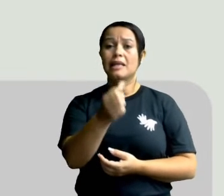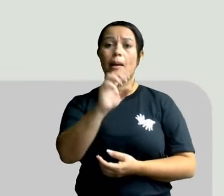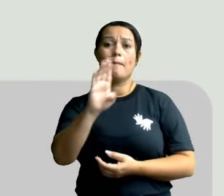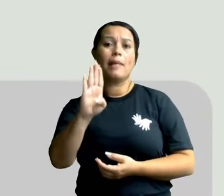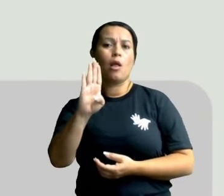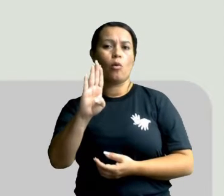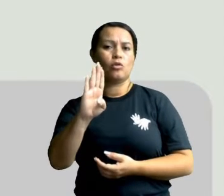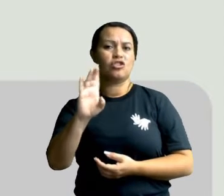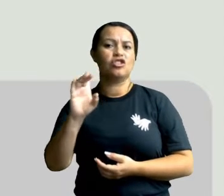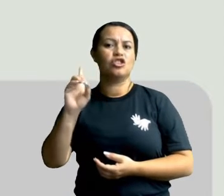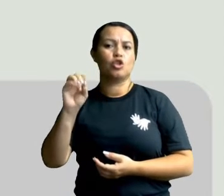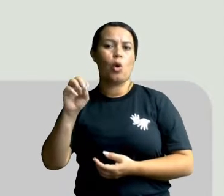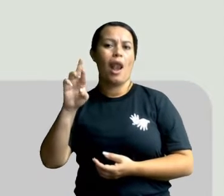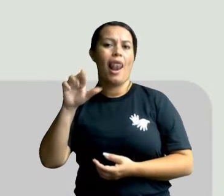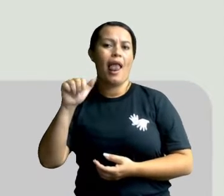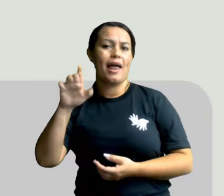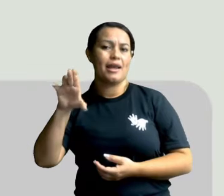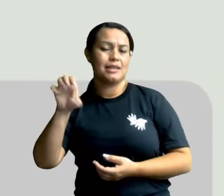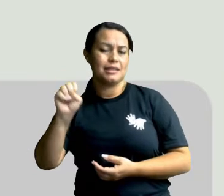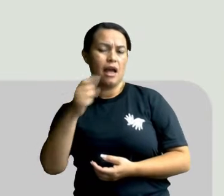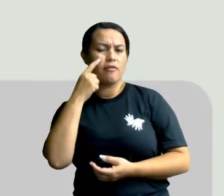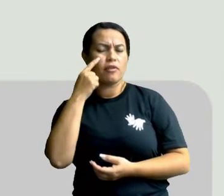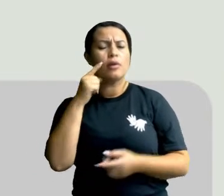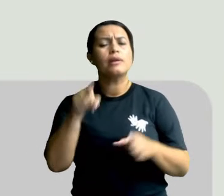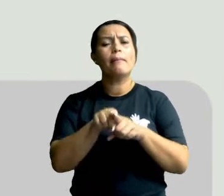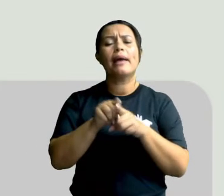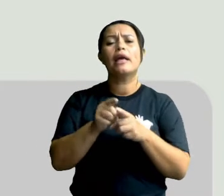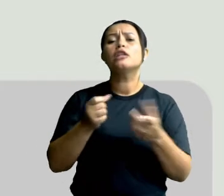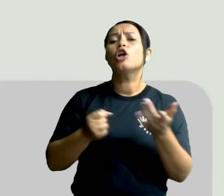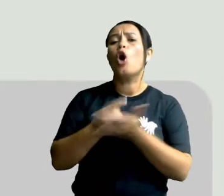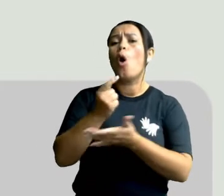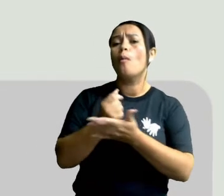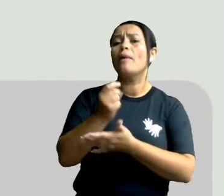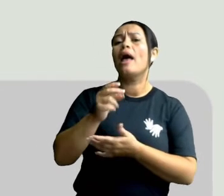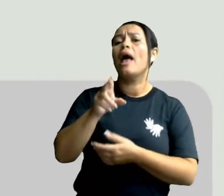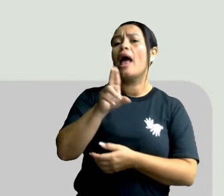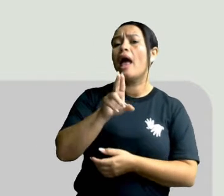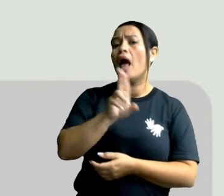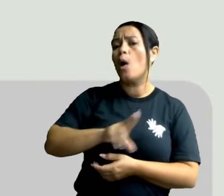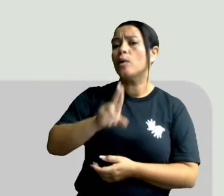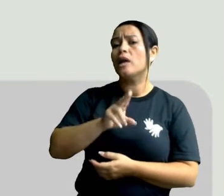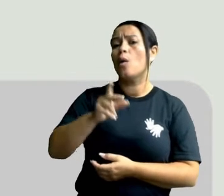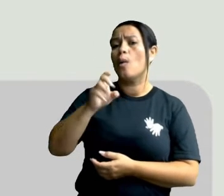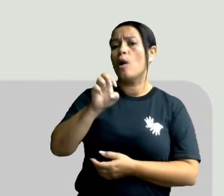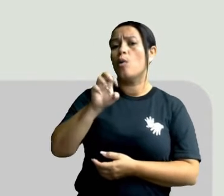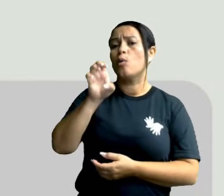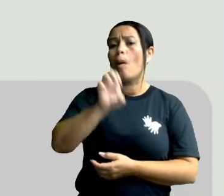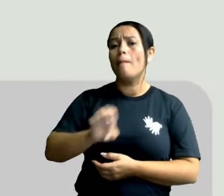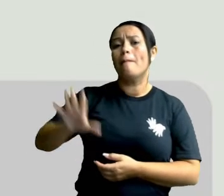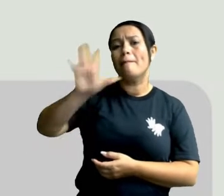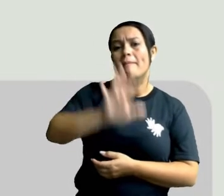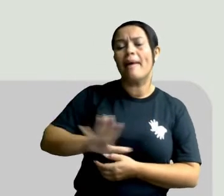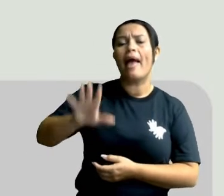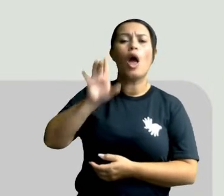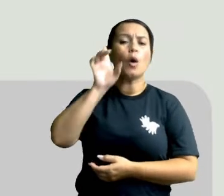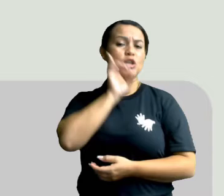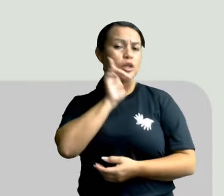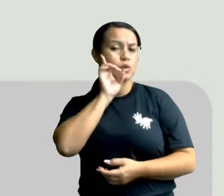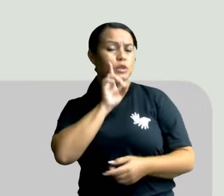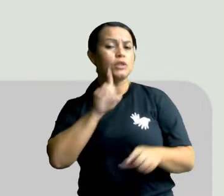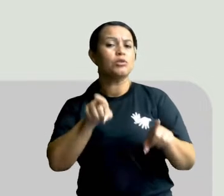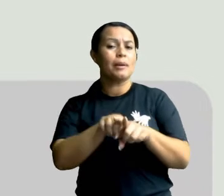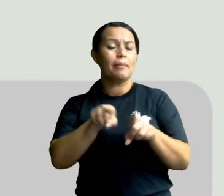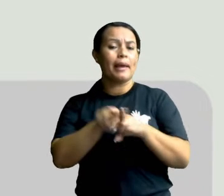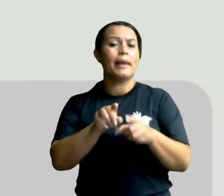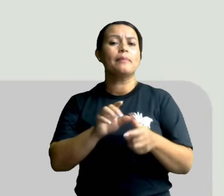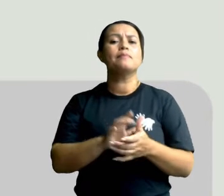dólares. E os importadores, aqueles que mais compram. A União Europeia que mais vende, é também a que mais compra. Os Estados